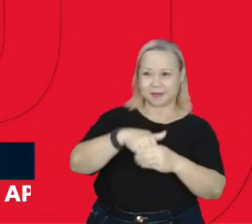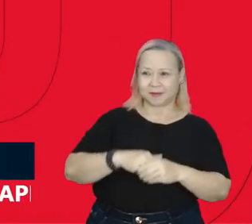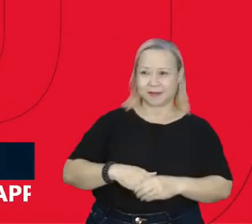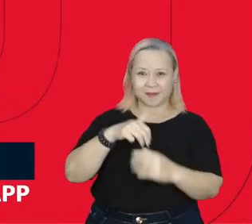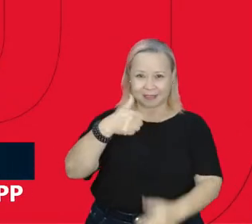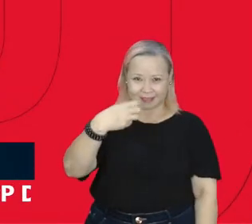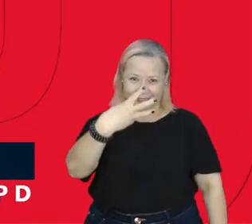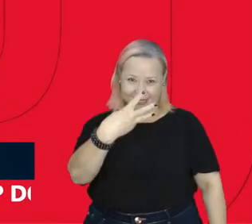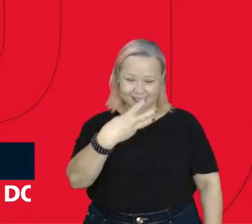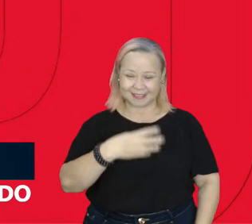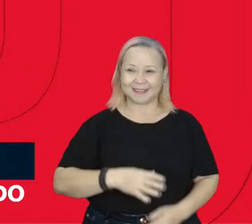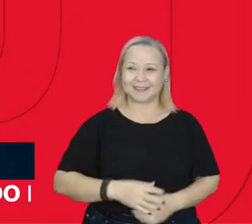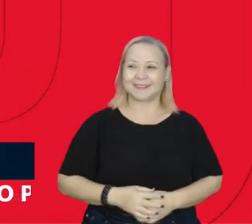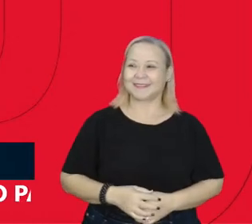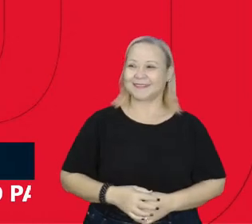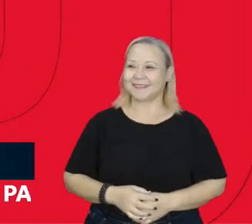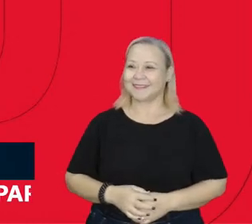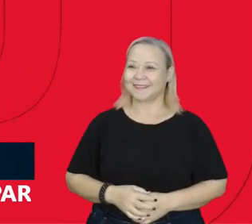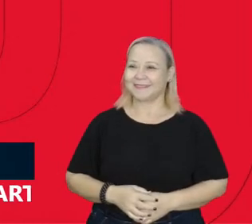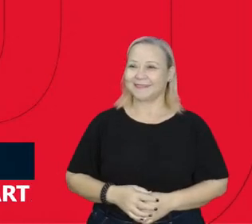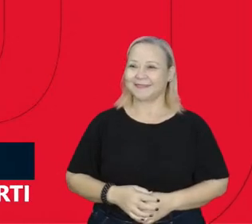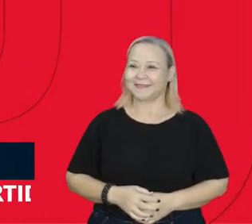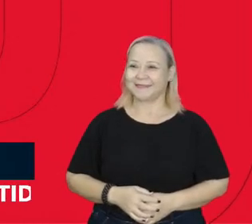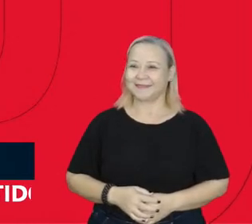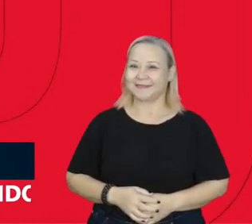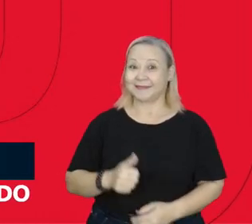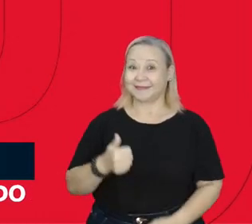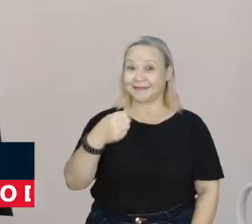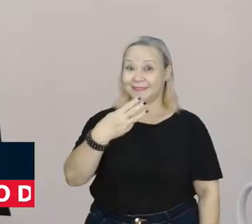É 13 o meu governador.